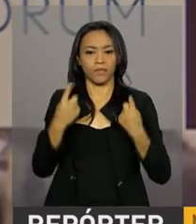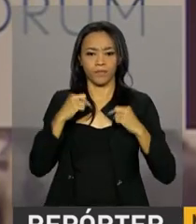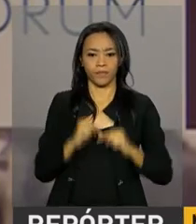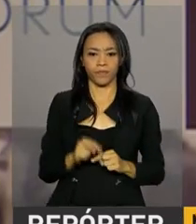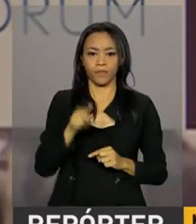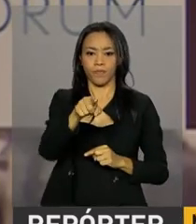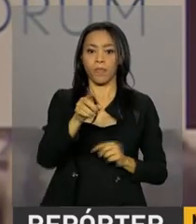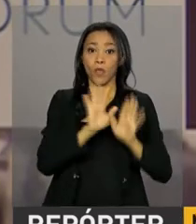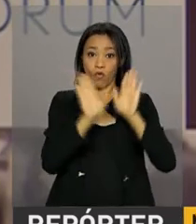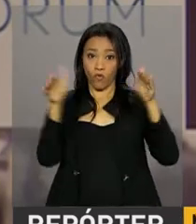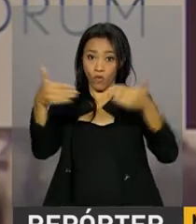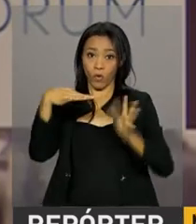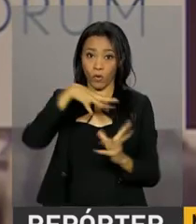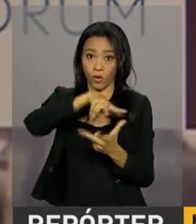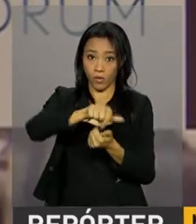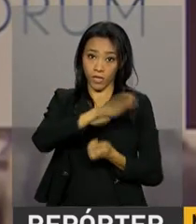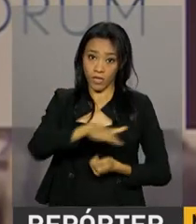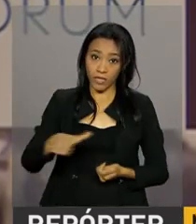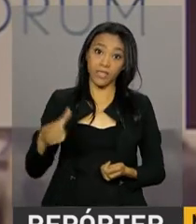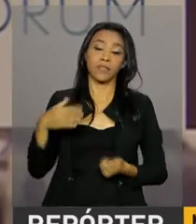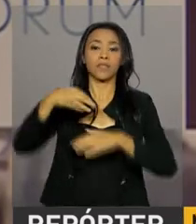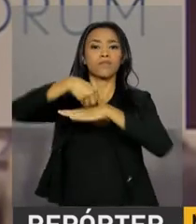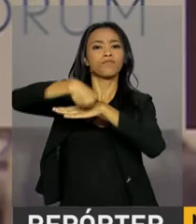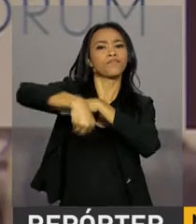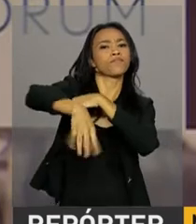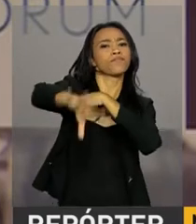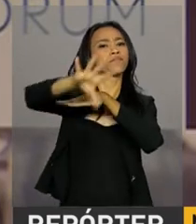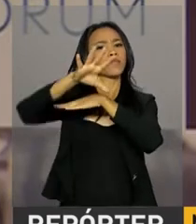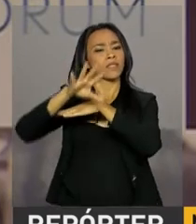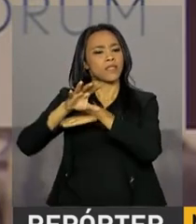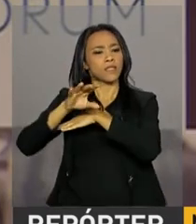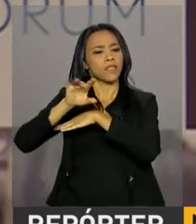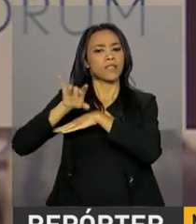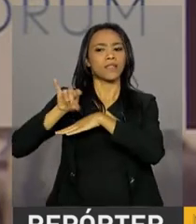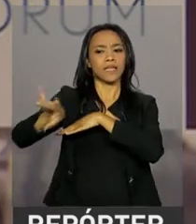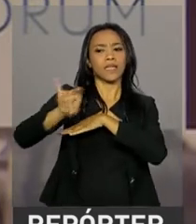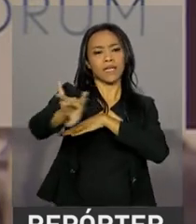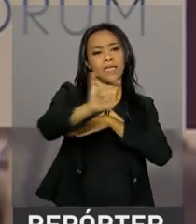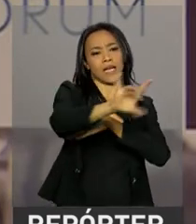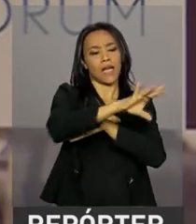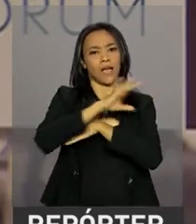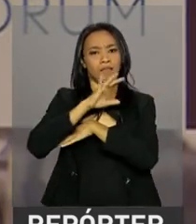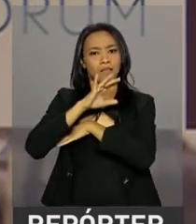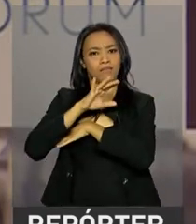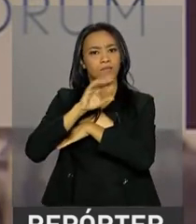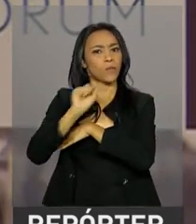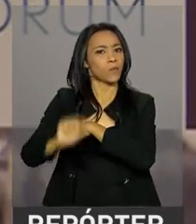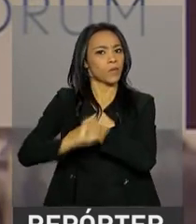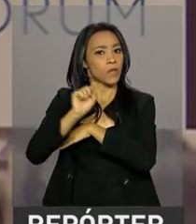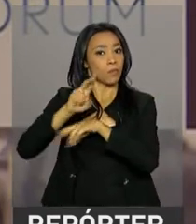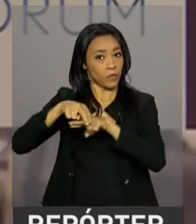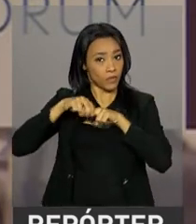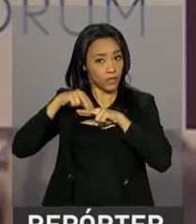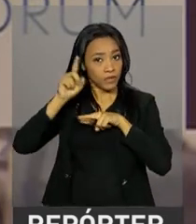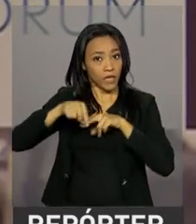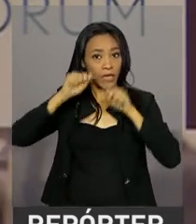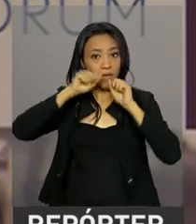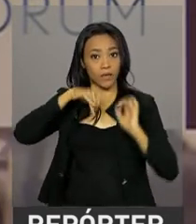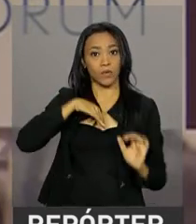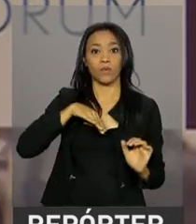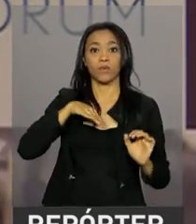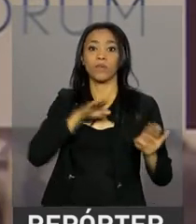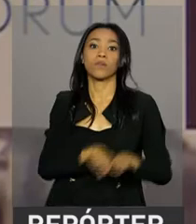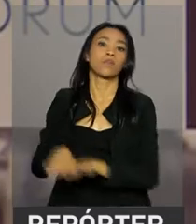da criança traz mensagem que pessoas em cada um de nós e por isso é universal